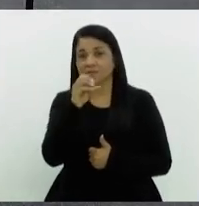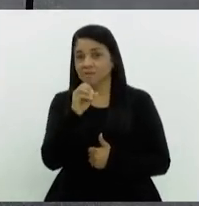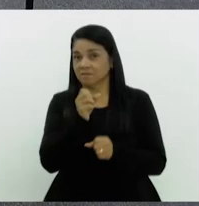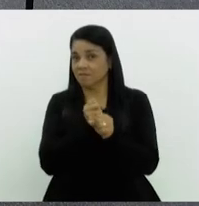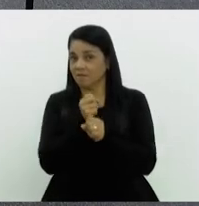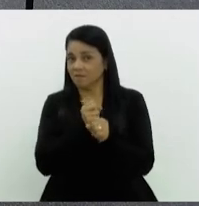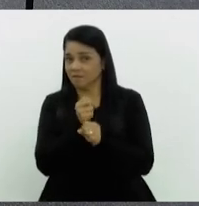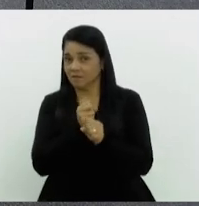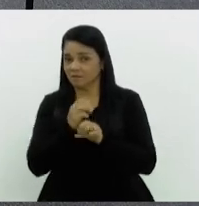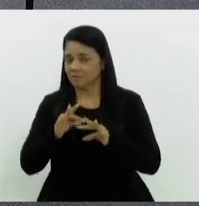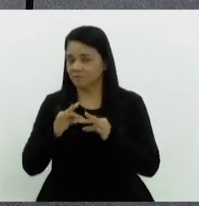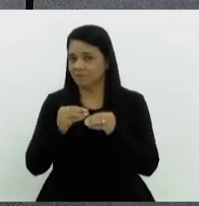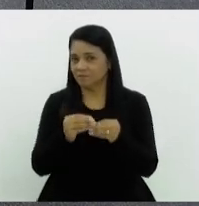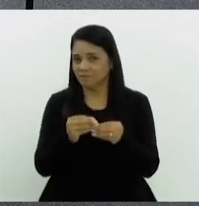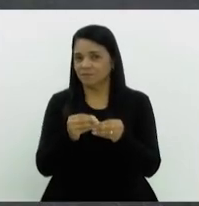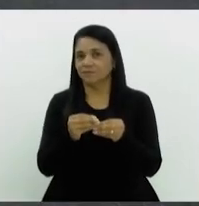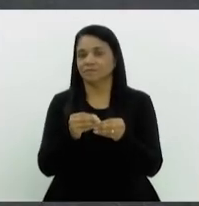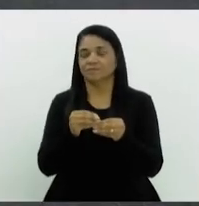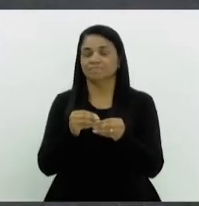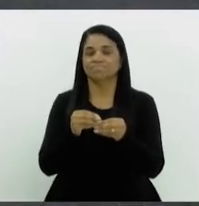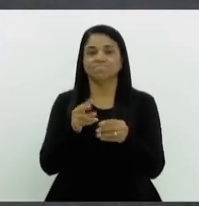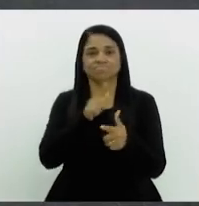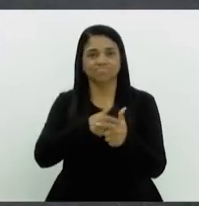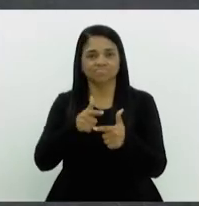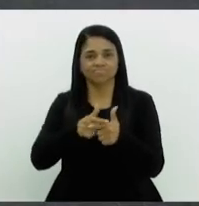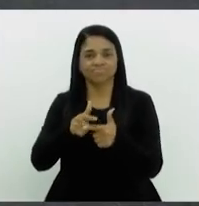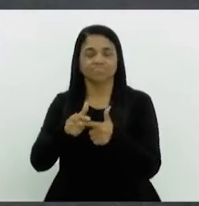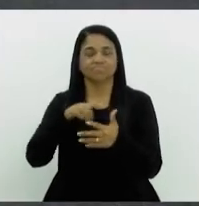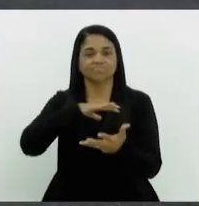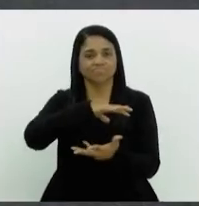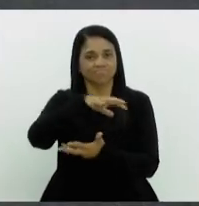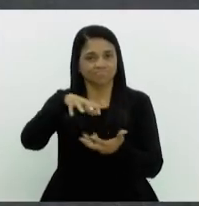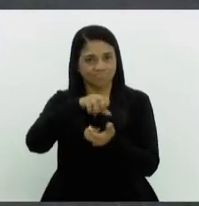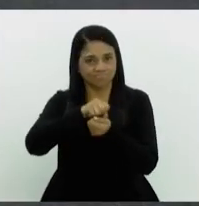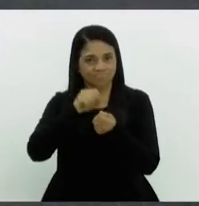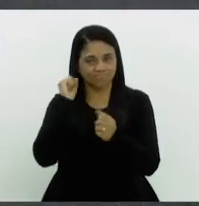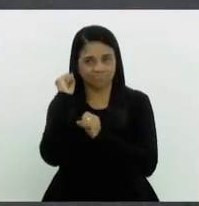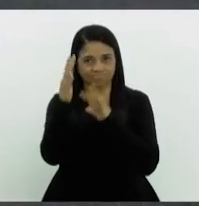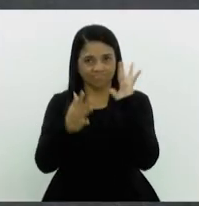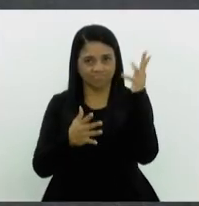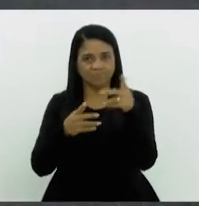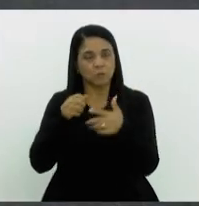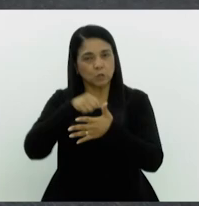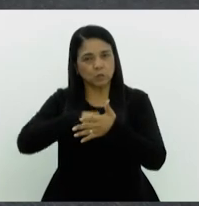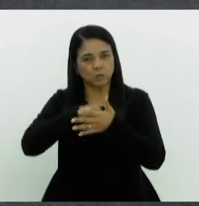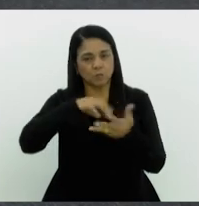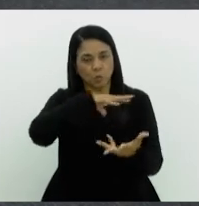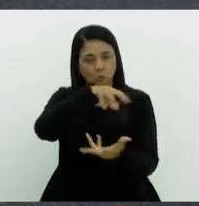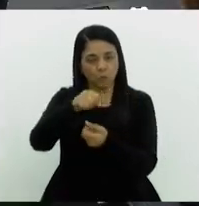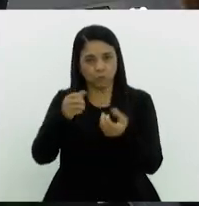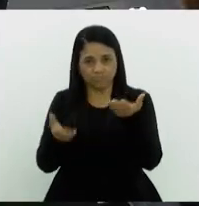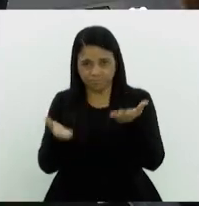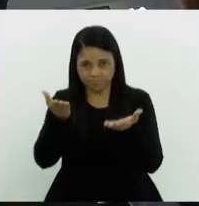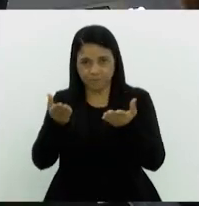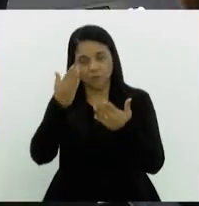décadas, de todas as questões ambientais, sempre na luta por um mundo mais equilibrado. Muito obrigado, senhora